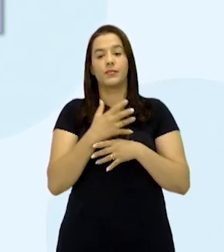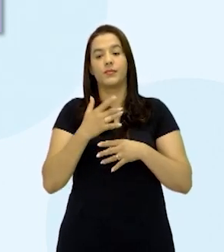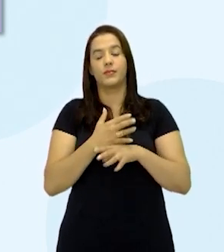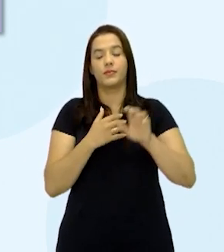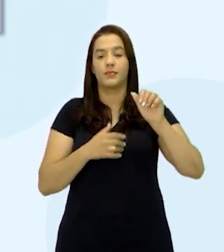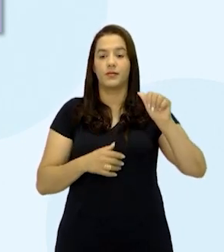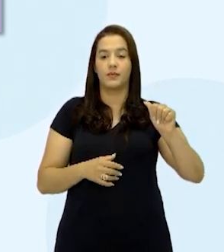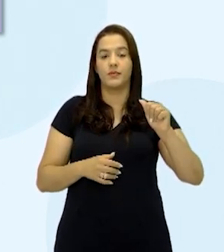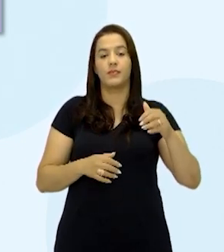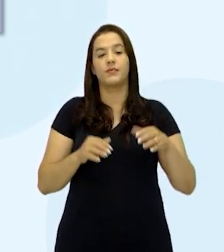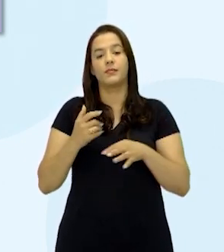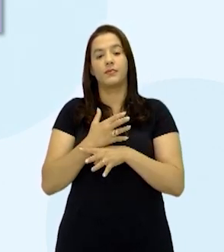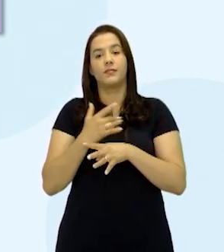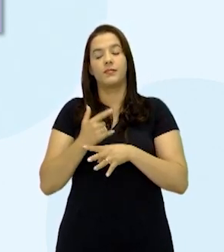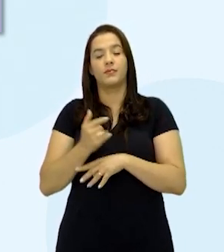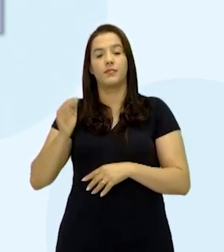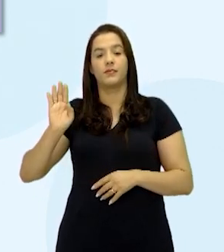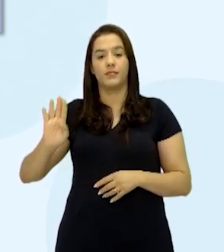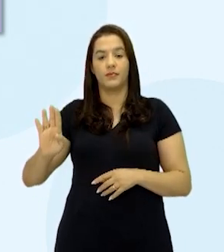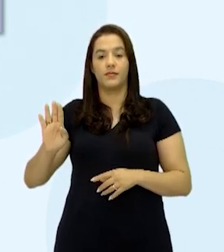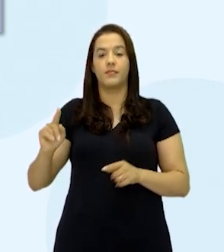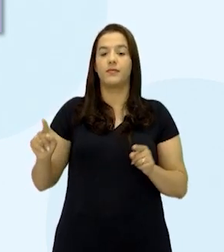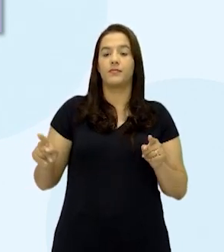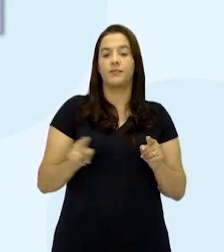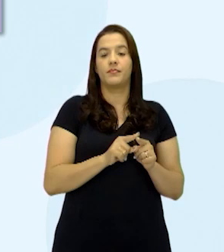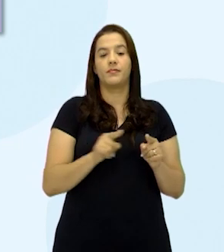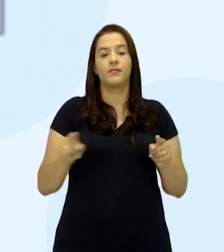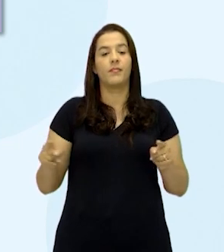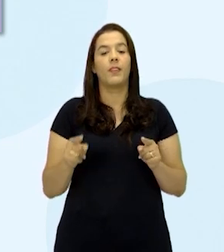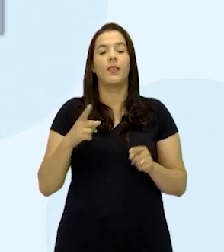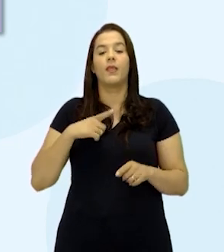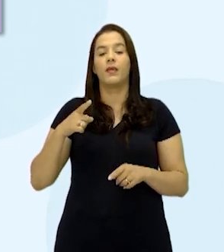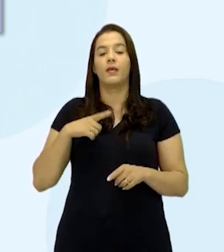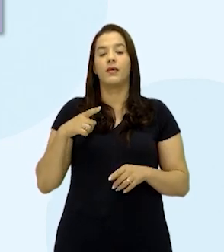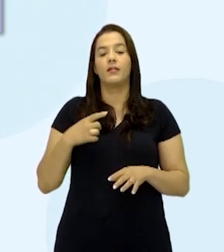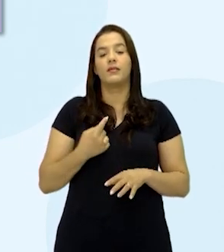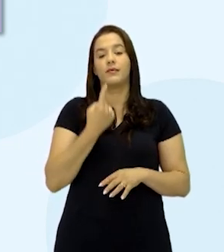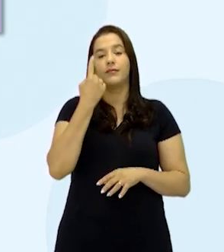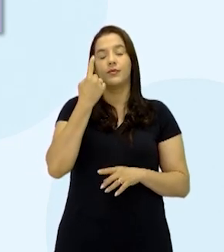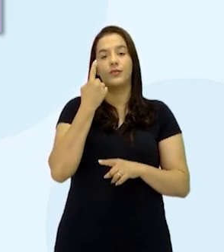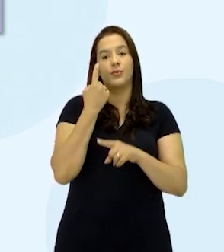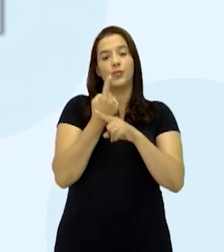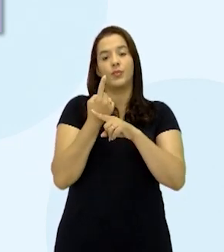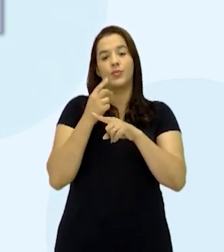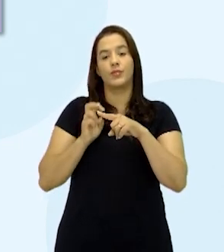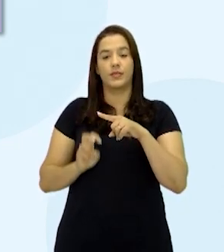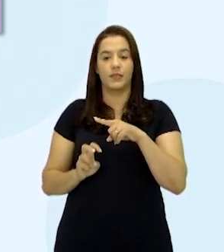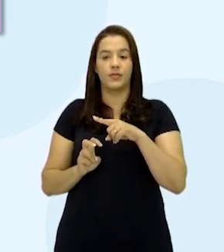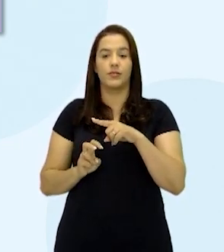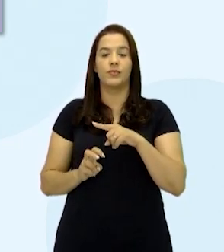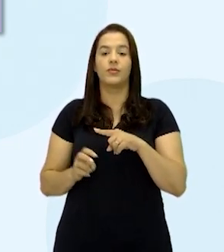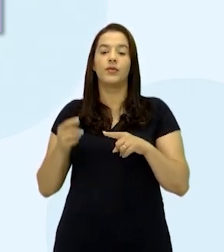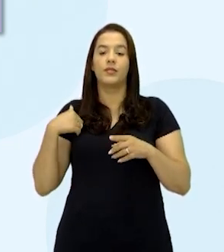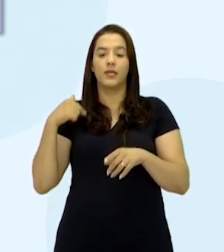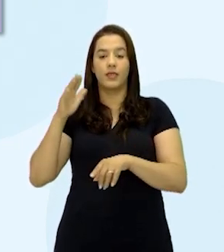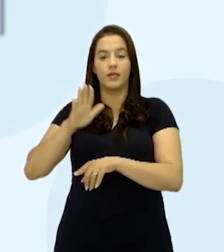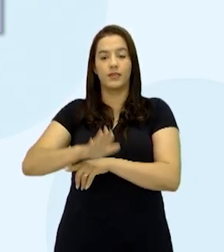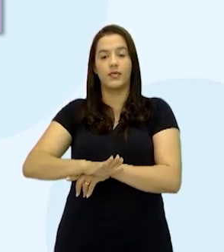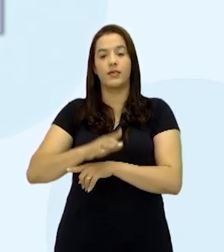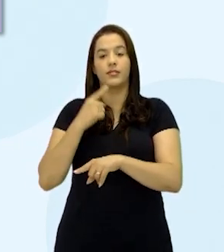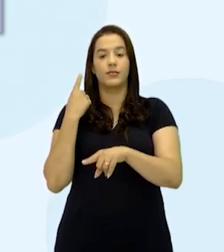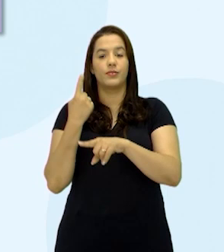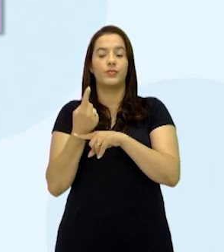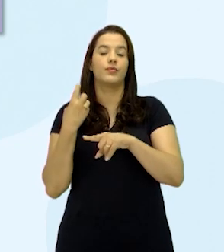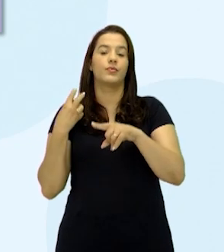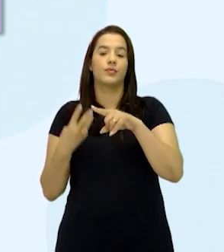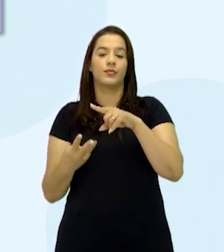A para a cidade B. E pela manhã percorreu 1/5 e à tarde percorreu 1/3 da